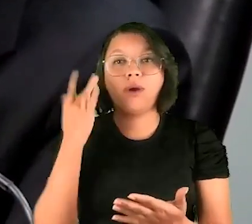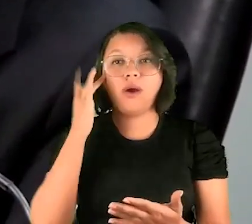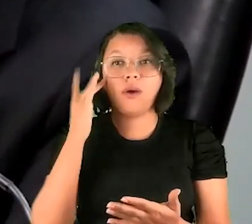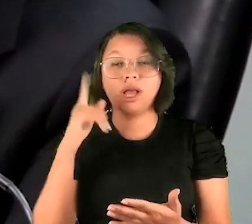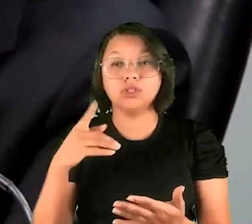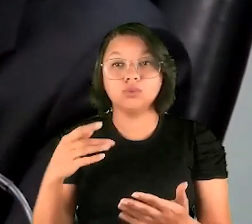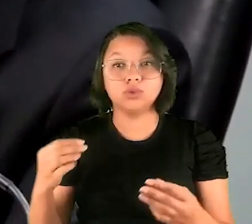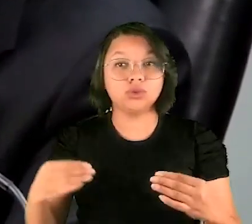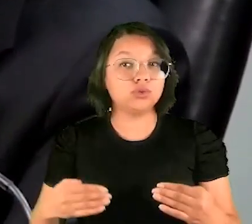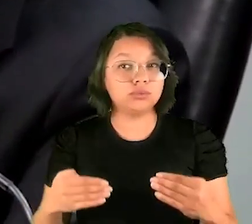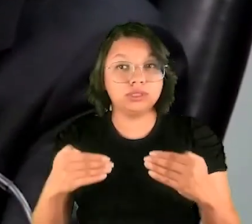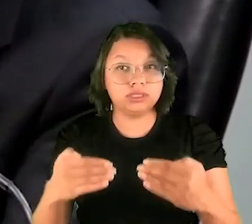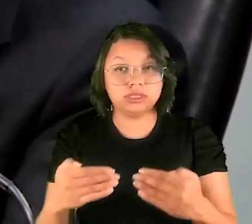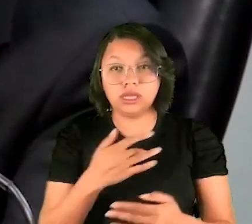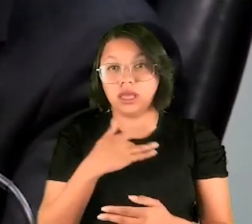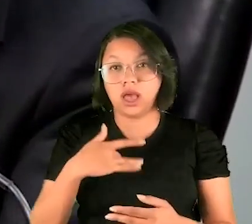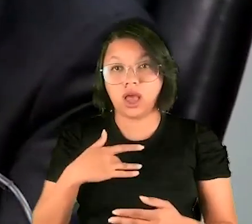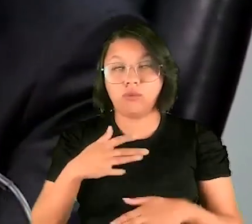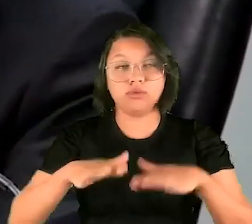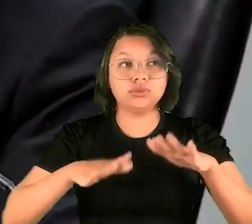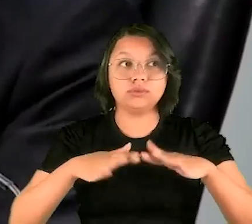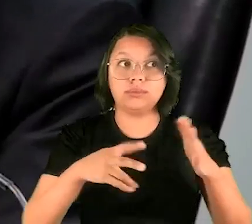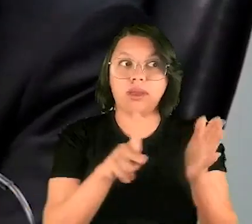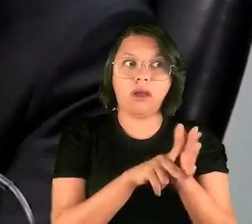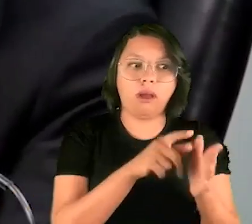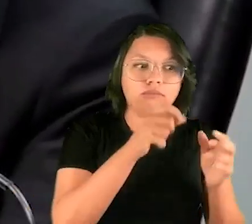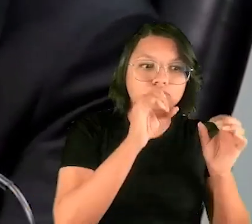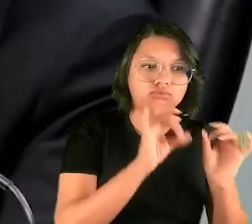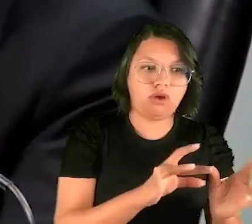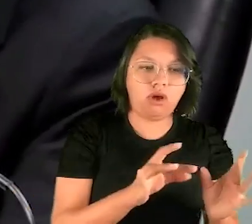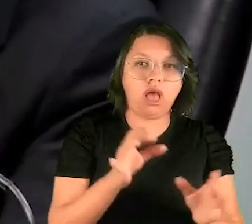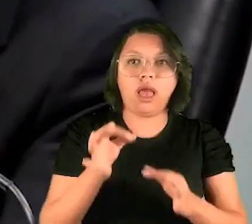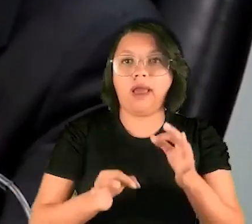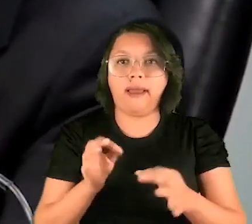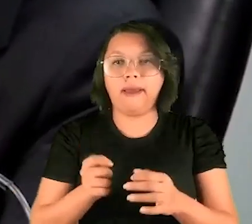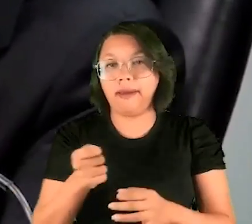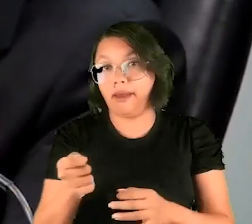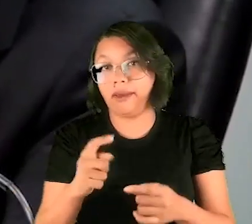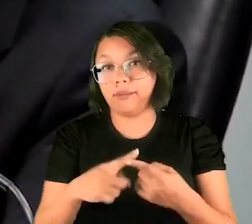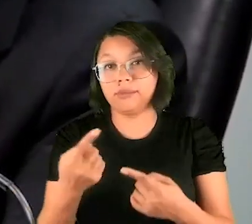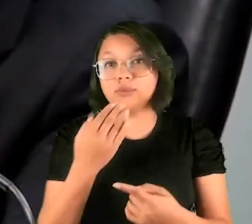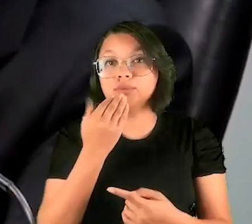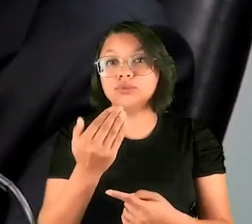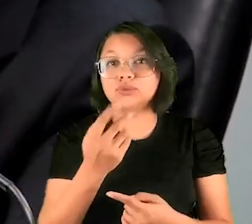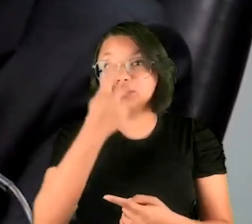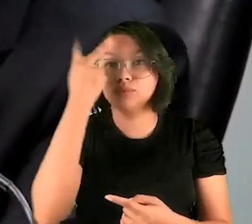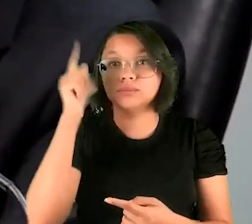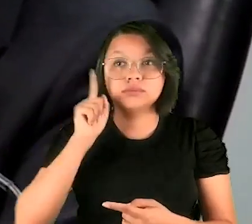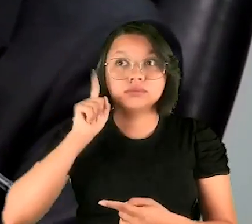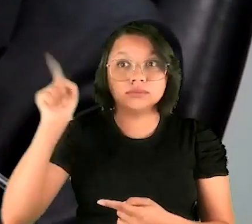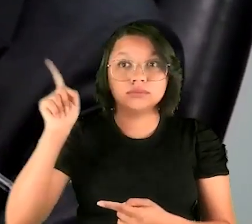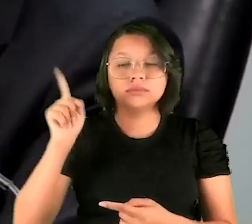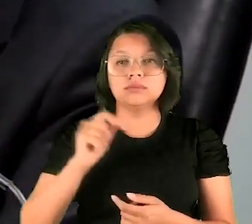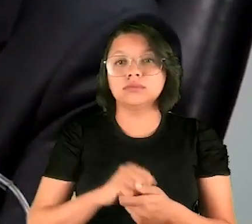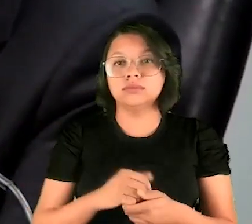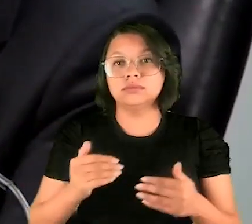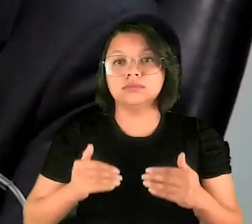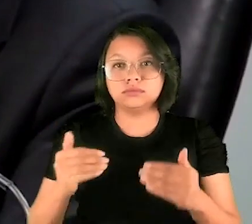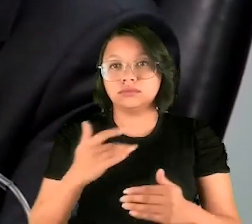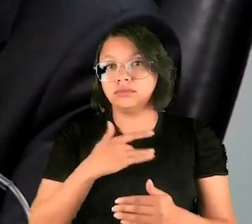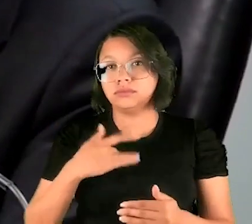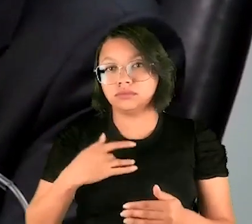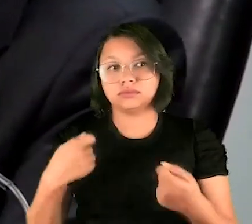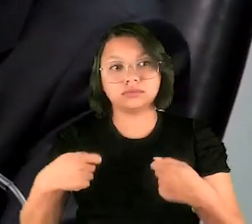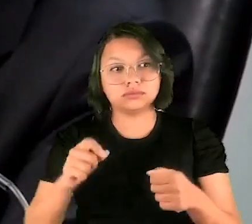Saúde, e eu entendo que aí não depende da magistratura, mas vamos dizer assim, um pedido de quem está na ponta. O Ministério da Saúde deveria olhar fazer